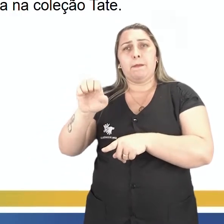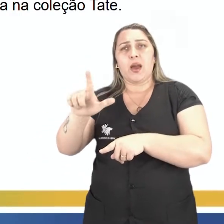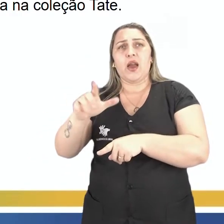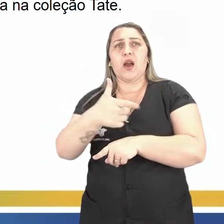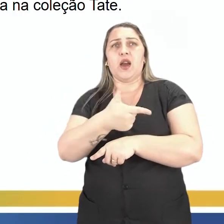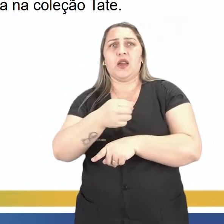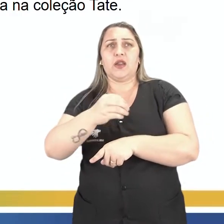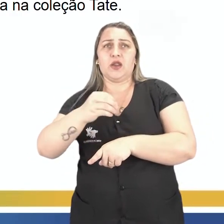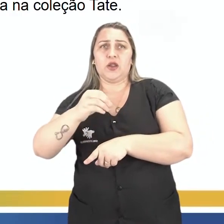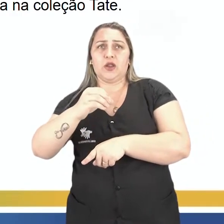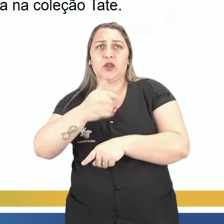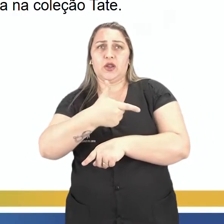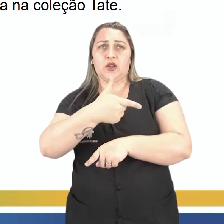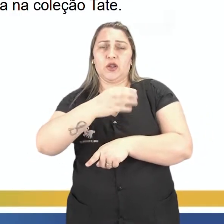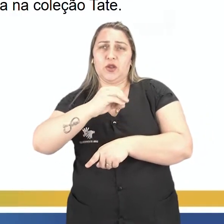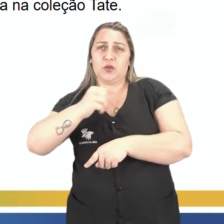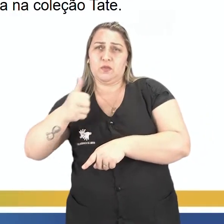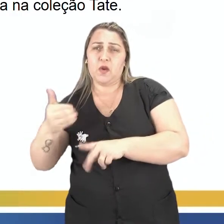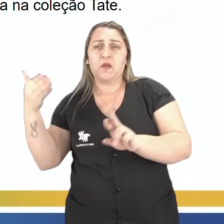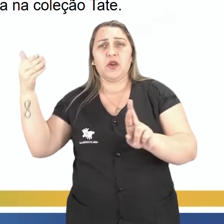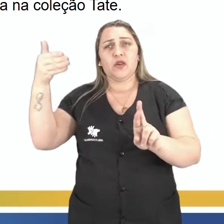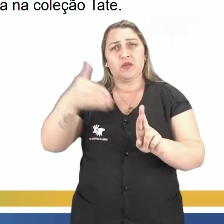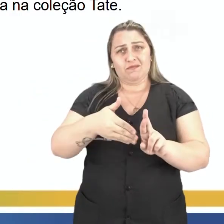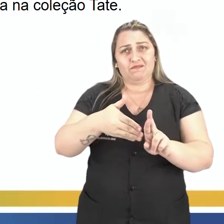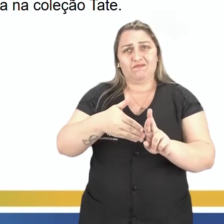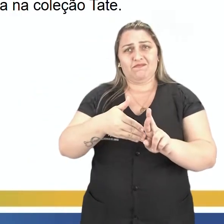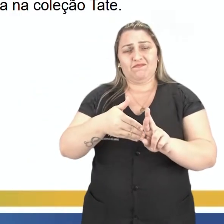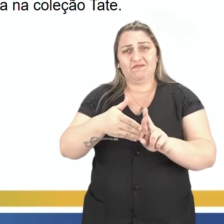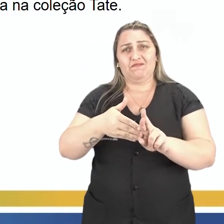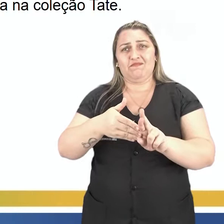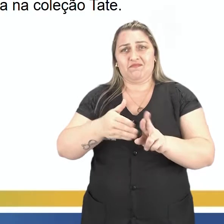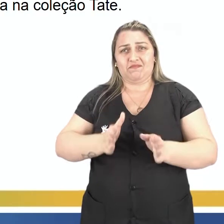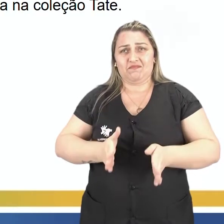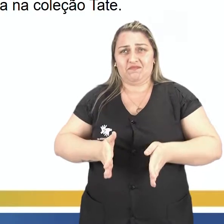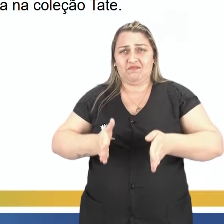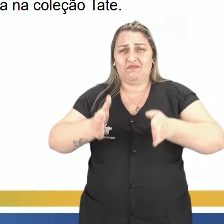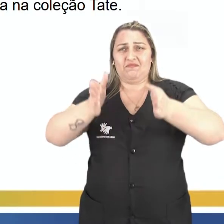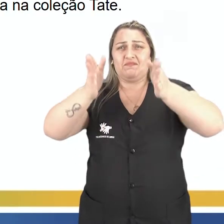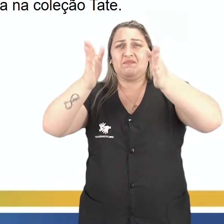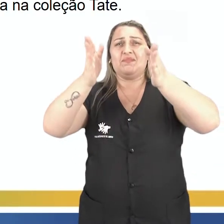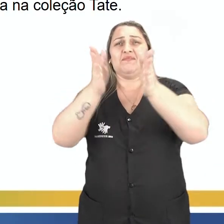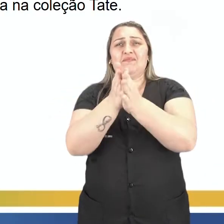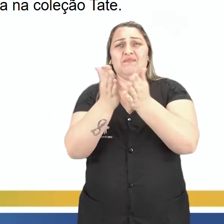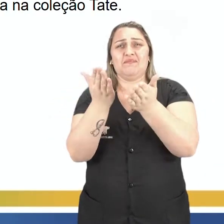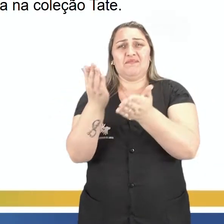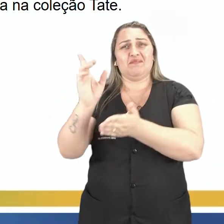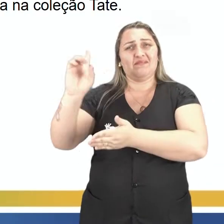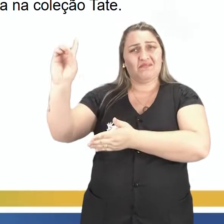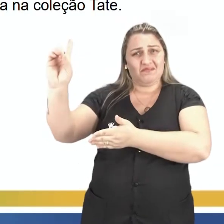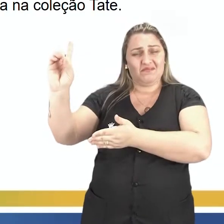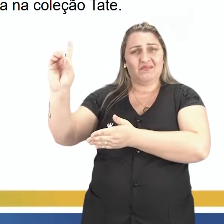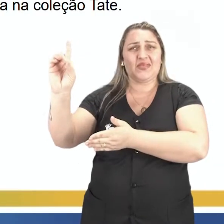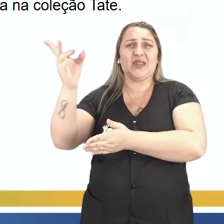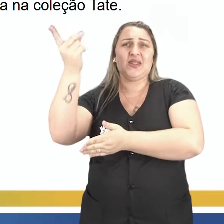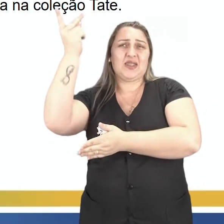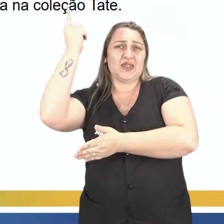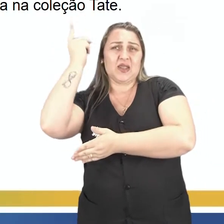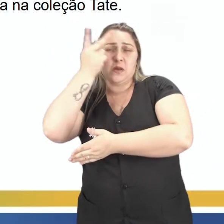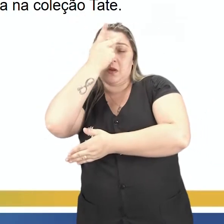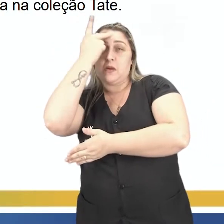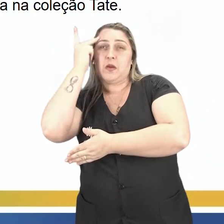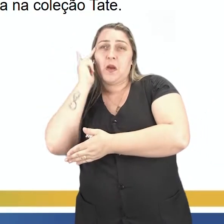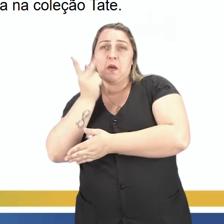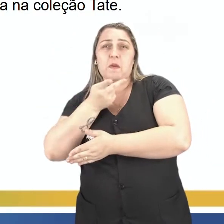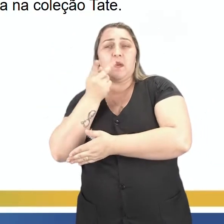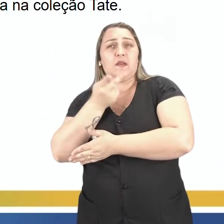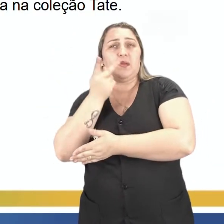2001, ele está trabalhando com a referência à Torre de Babel. Sim, aquela história bíblica muito antiga, né, onde as pessoas começaram